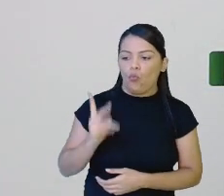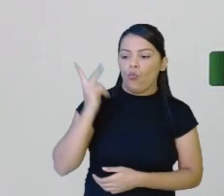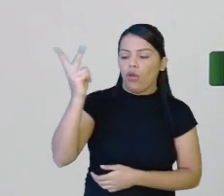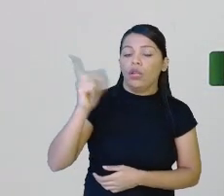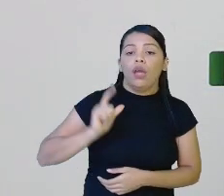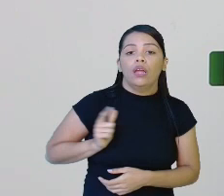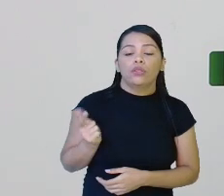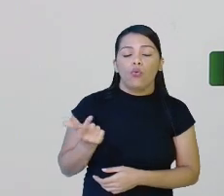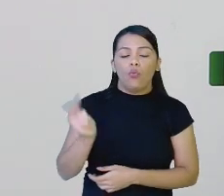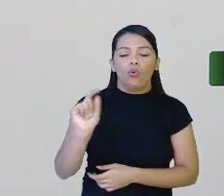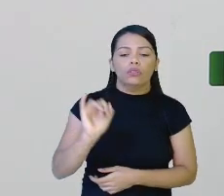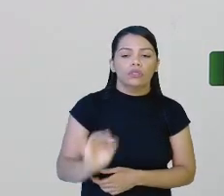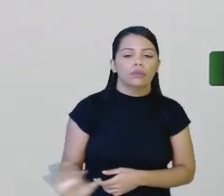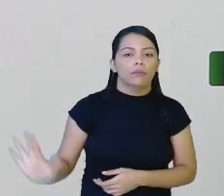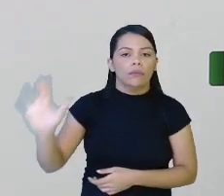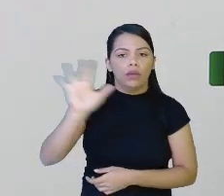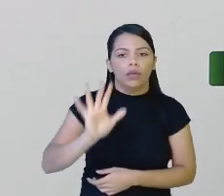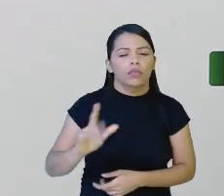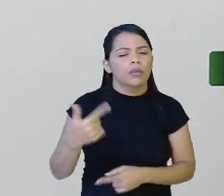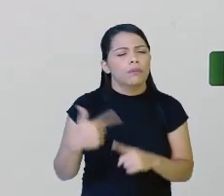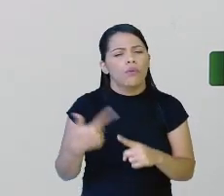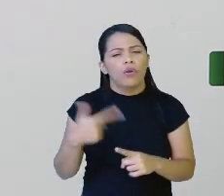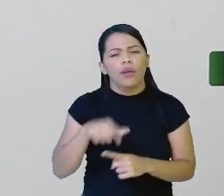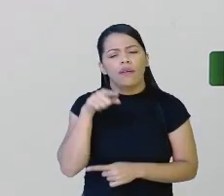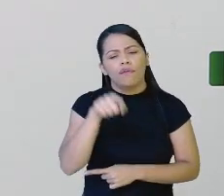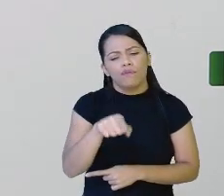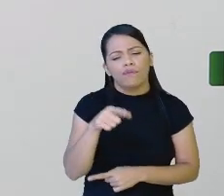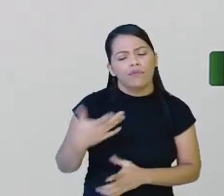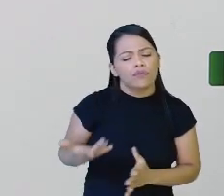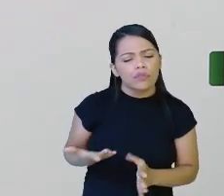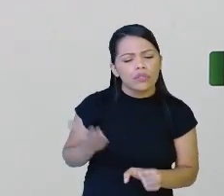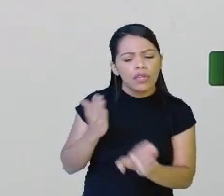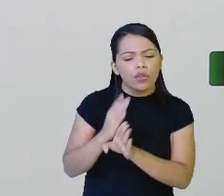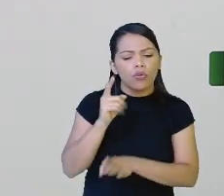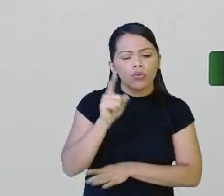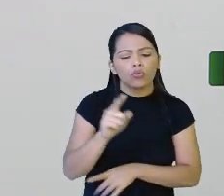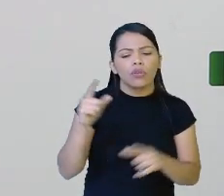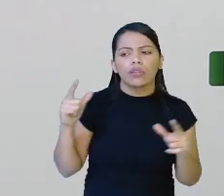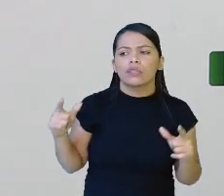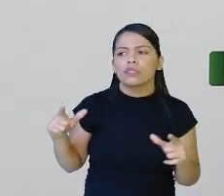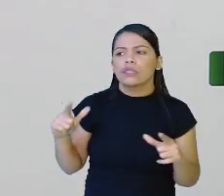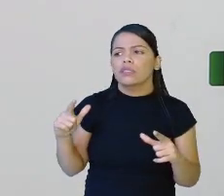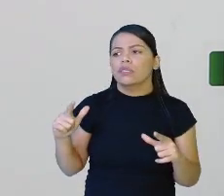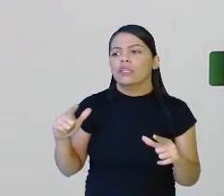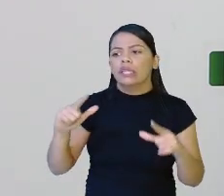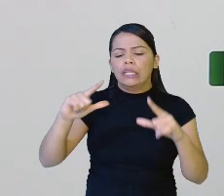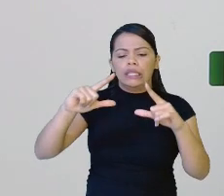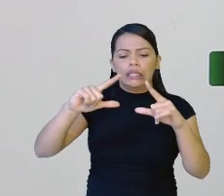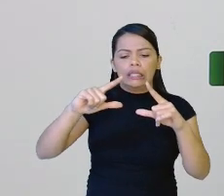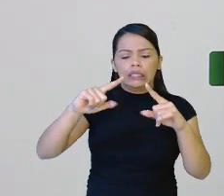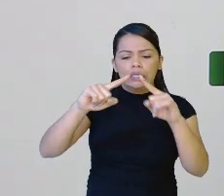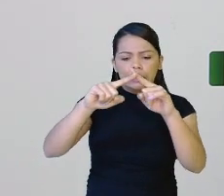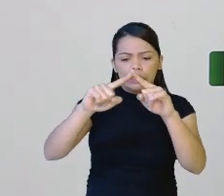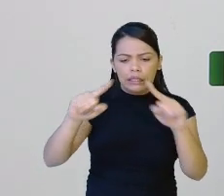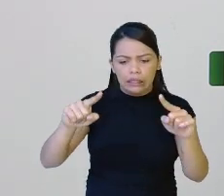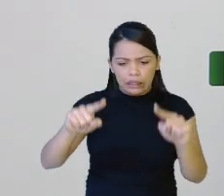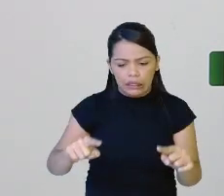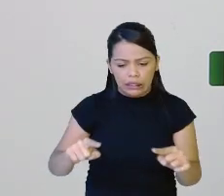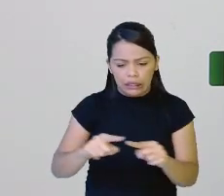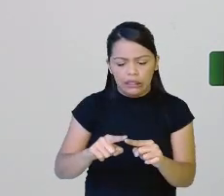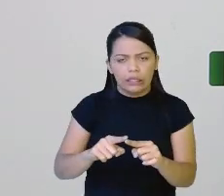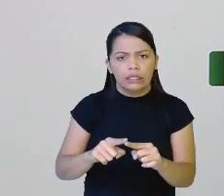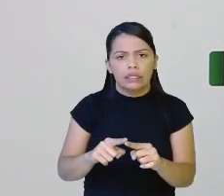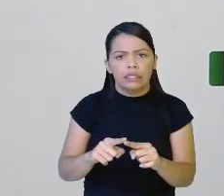figura, professor. E por que a senhora arrumou esse triângulo aqui? Gente, isso daqui é como se eu